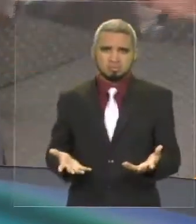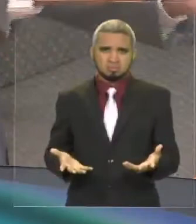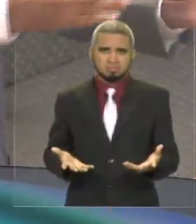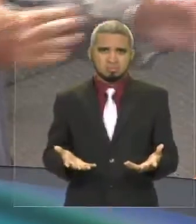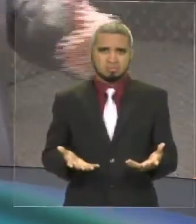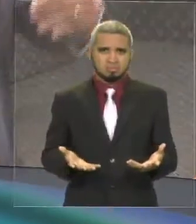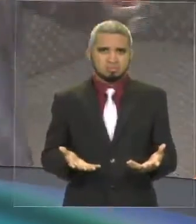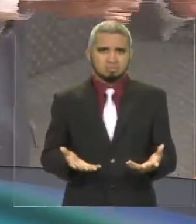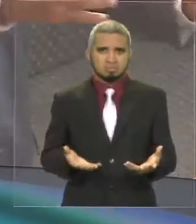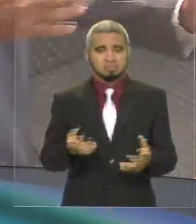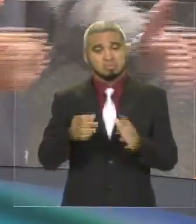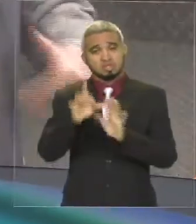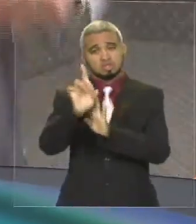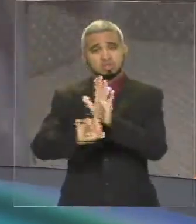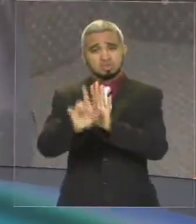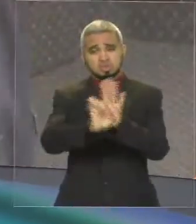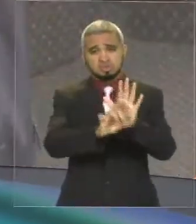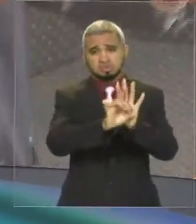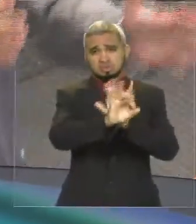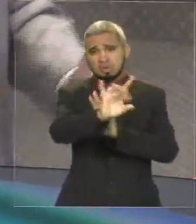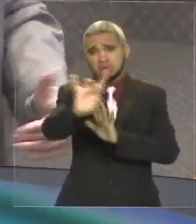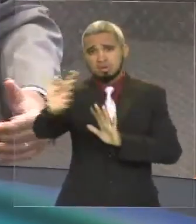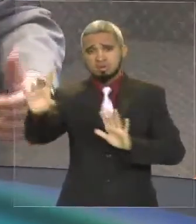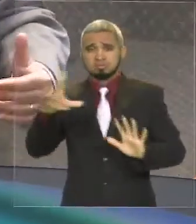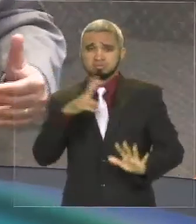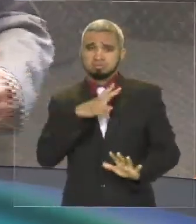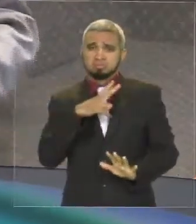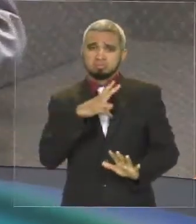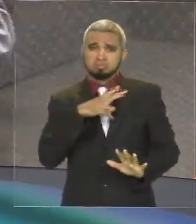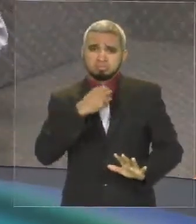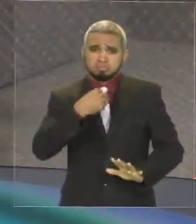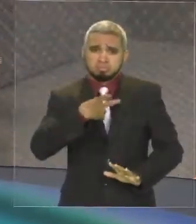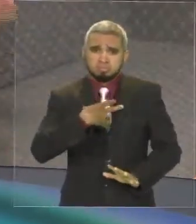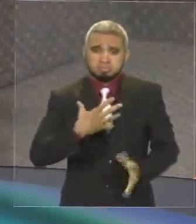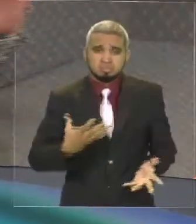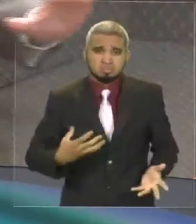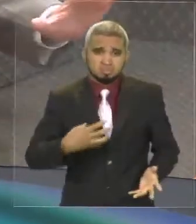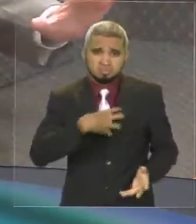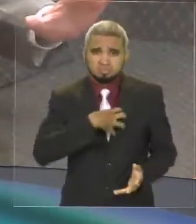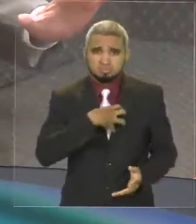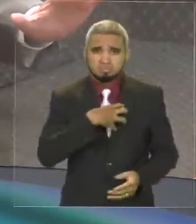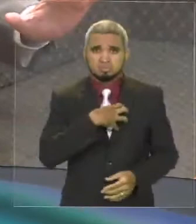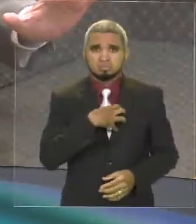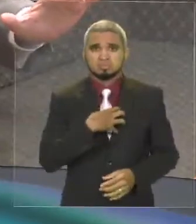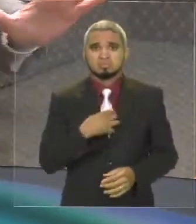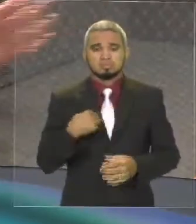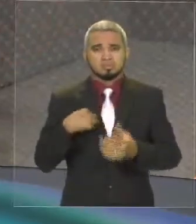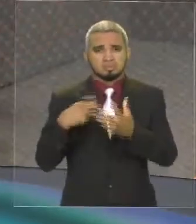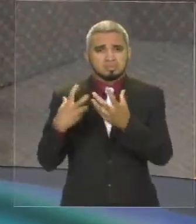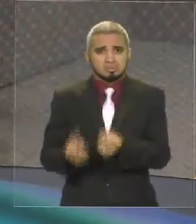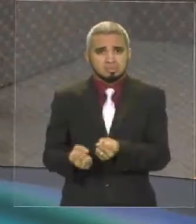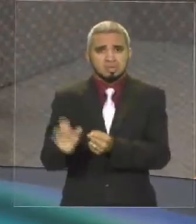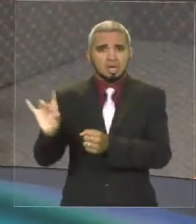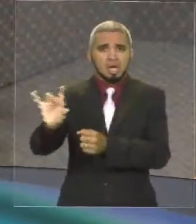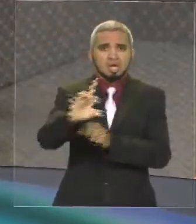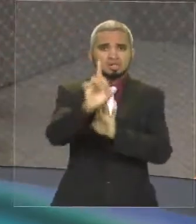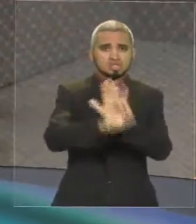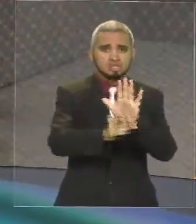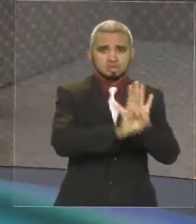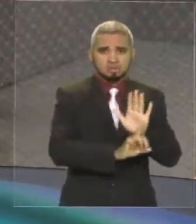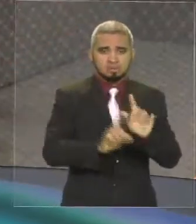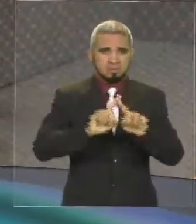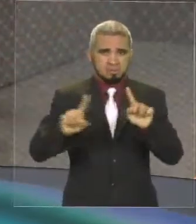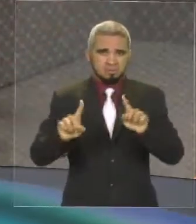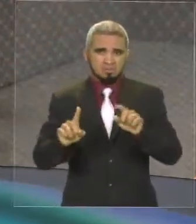questão pragmática, cada um faz o que quer, tem a questão de sobrevivência política, da sua base, eu aceito. Agora, defender o atual